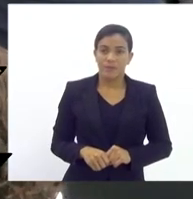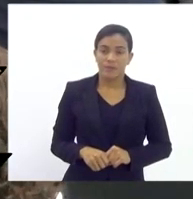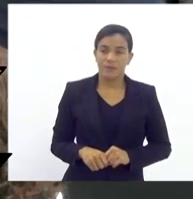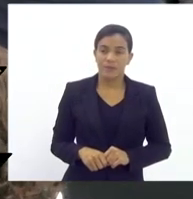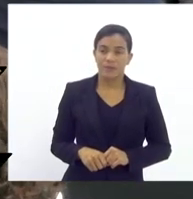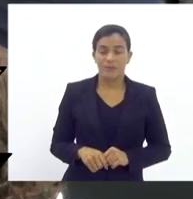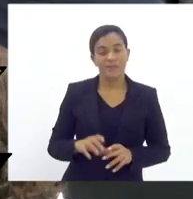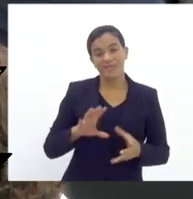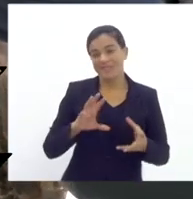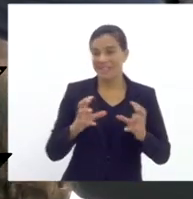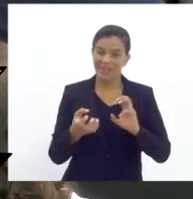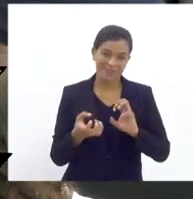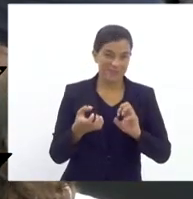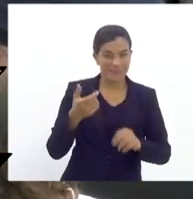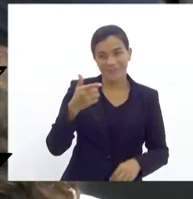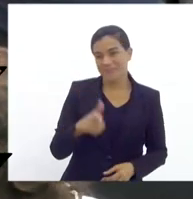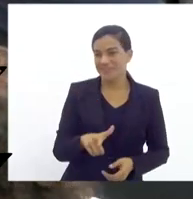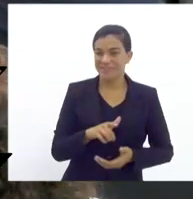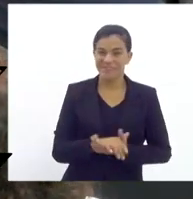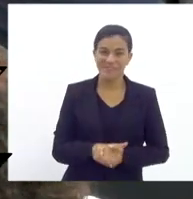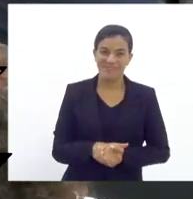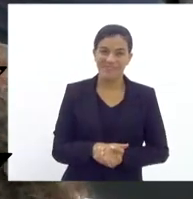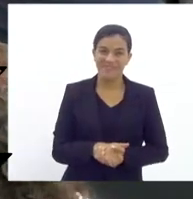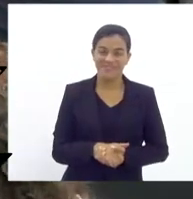travou de novo Sheila